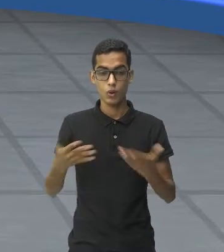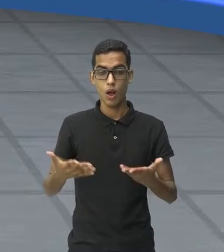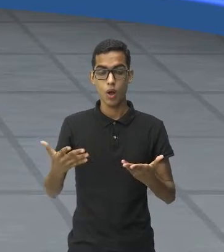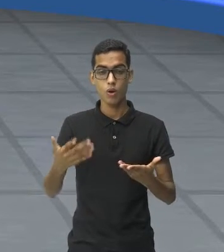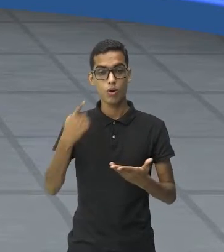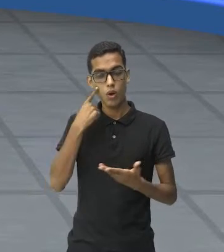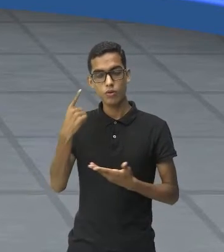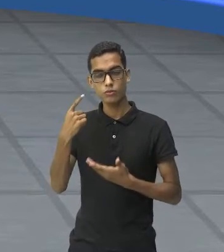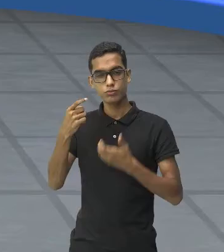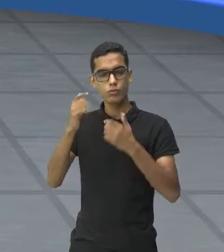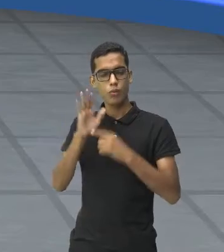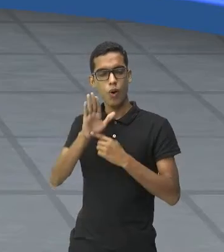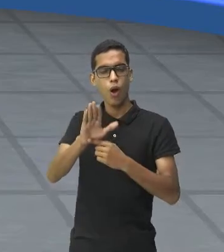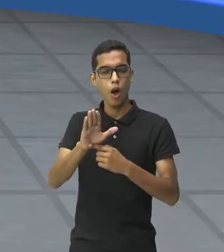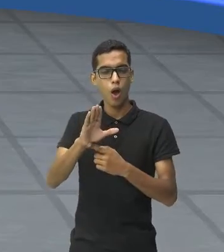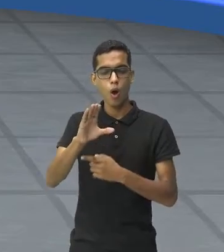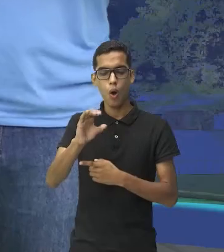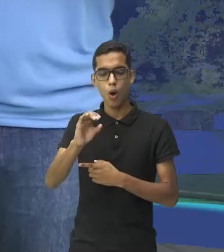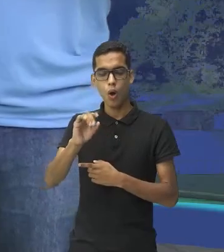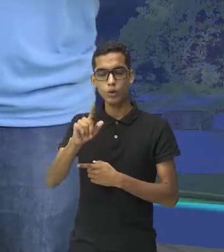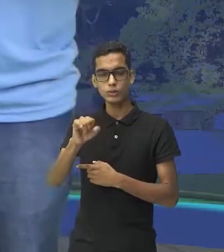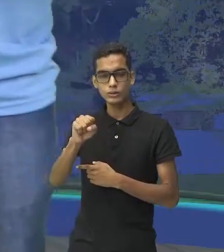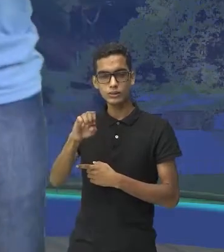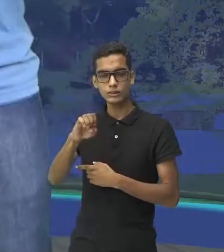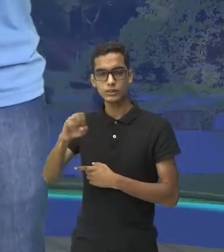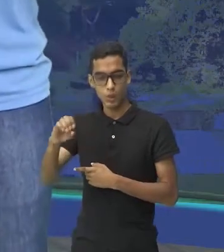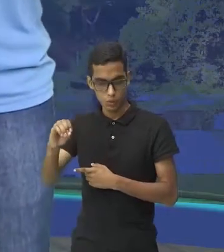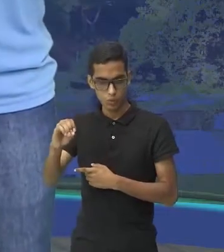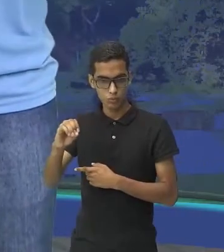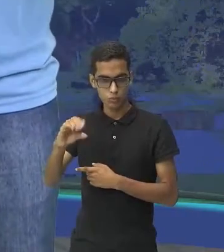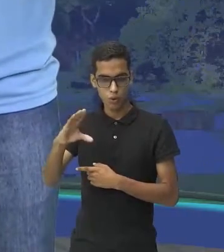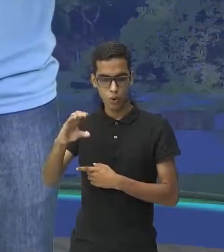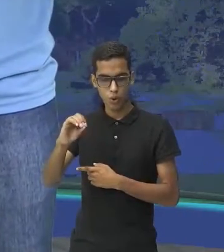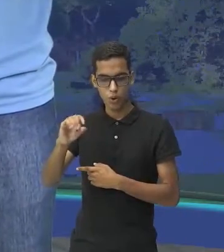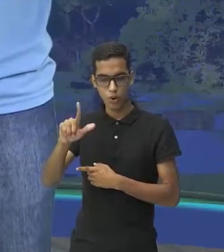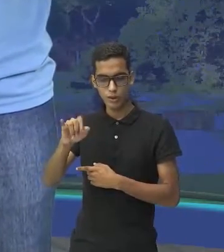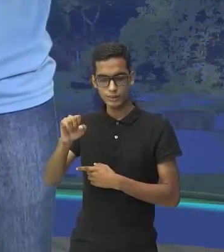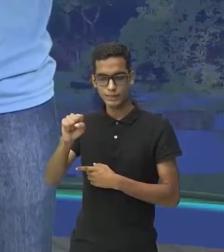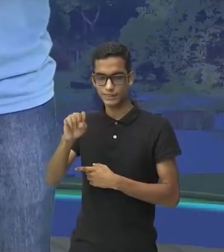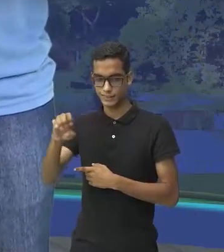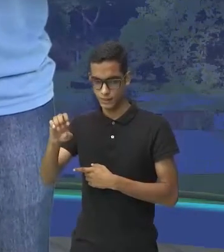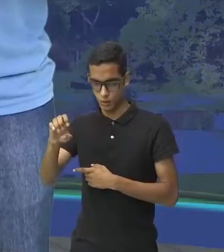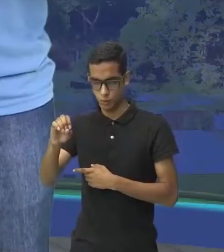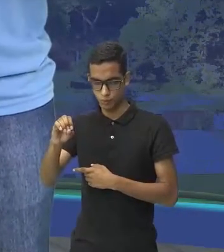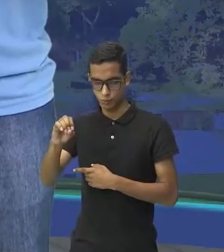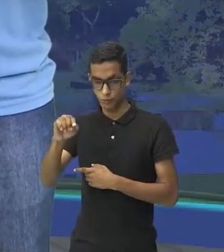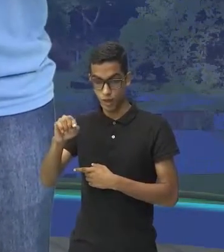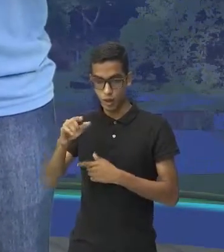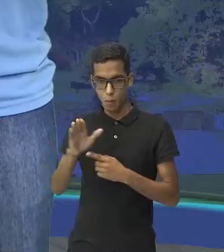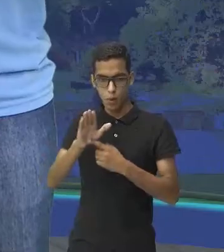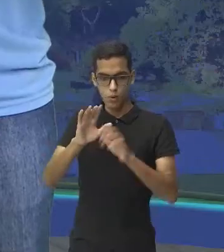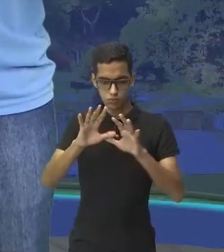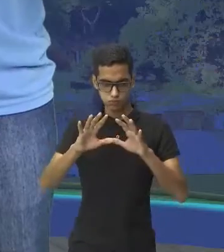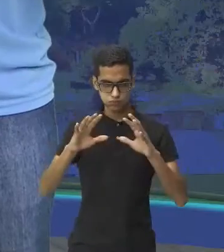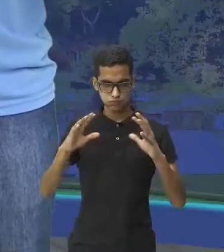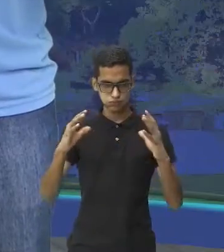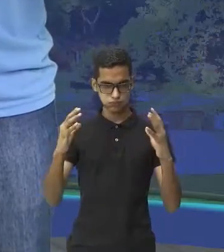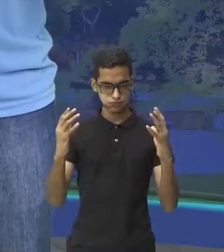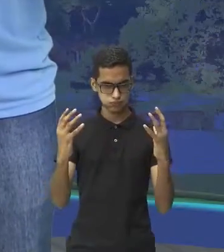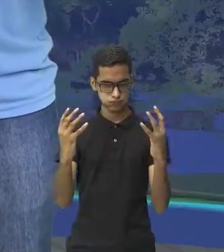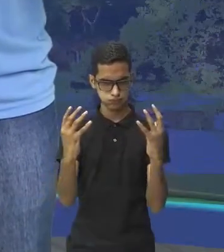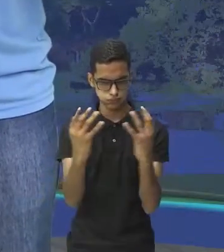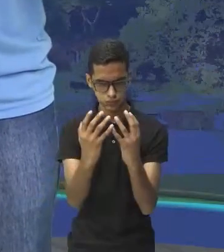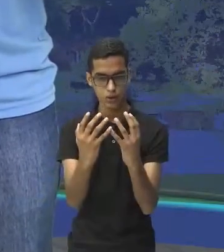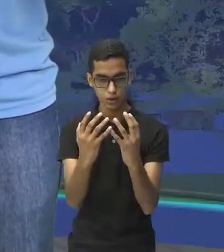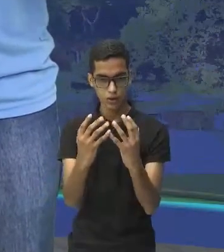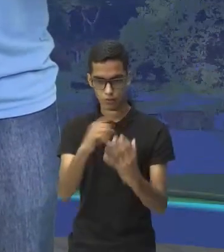e circo. Eu quero que vocês prestem atenção, anotem, caso vocês julguem necessário, que a gente vai agora